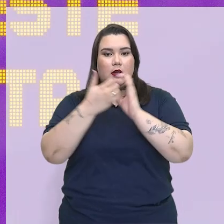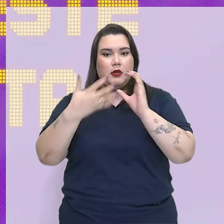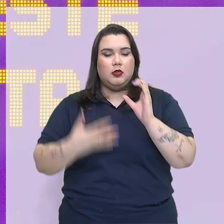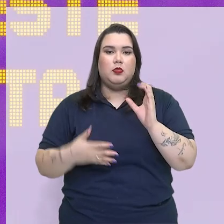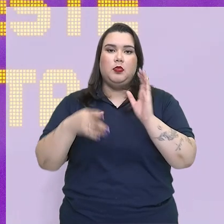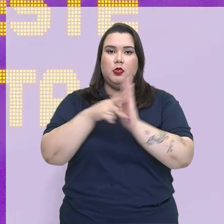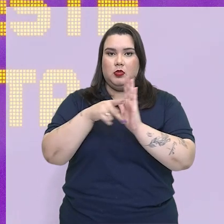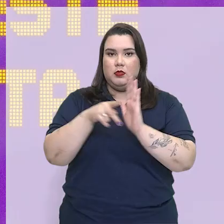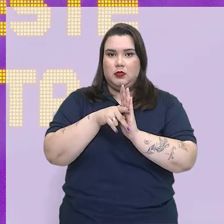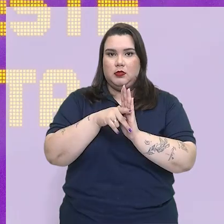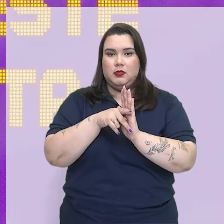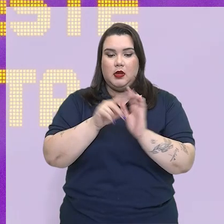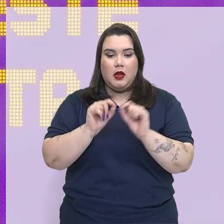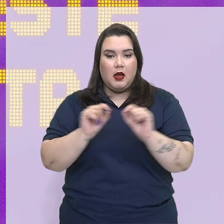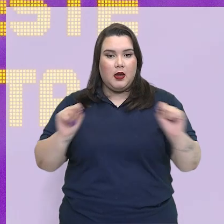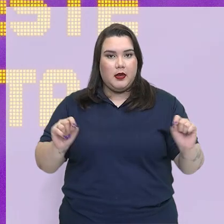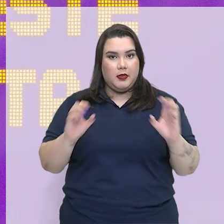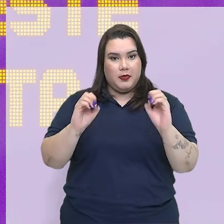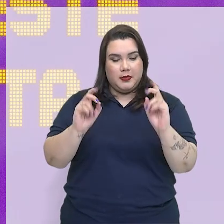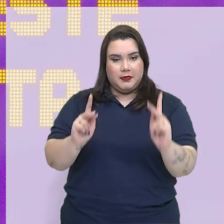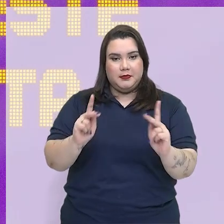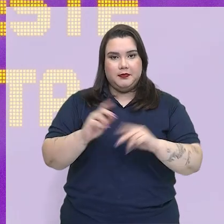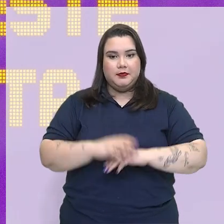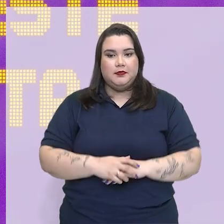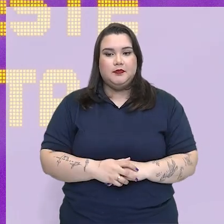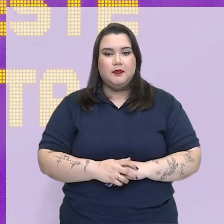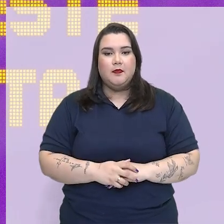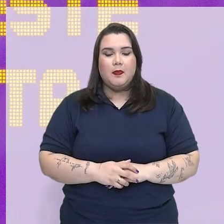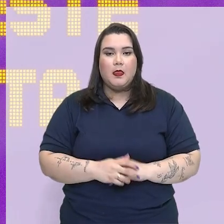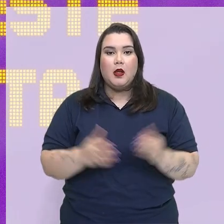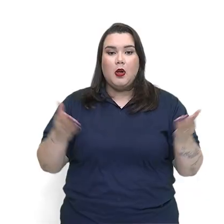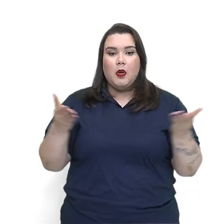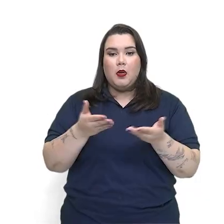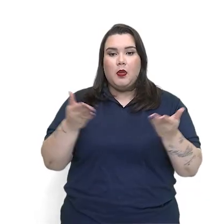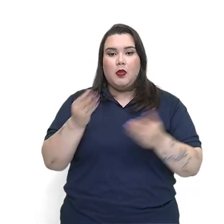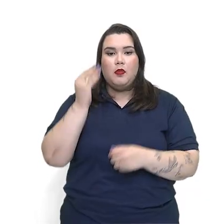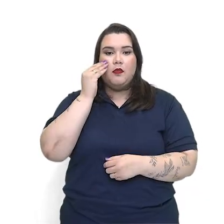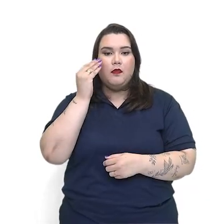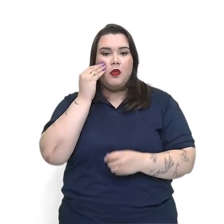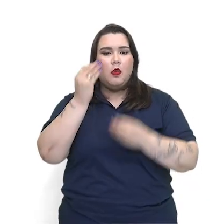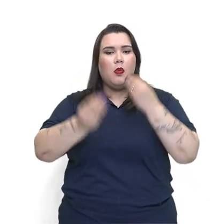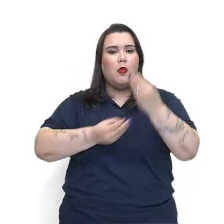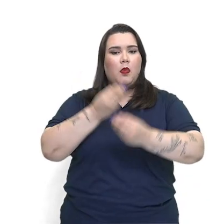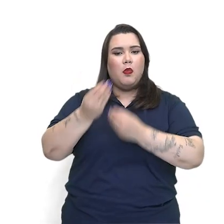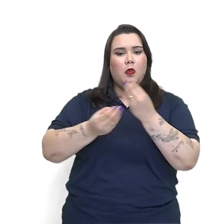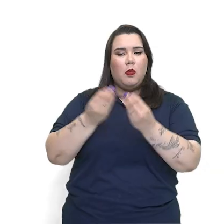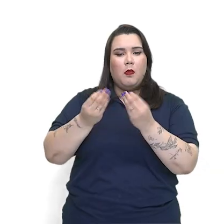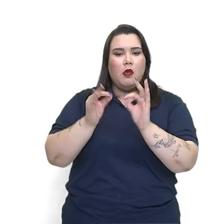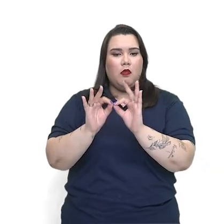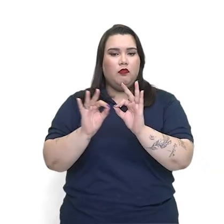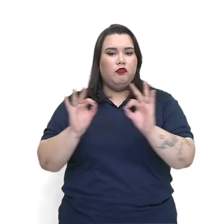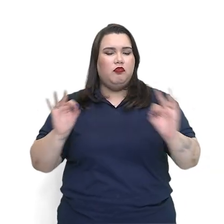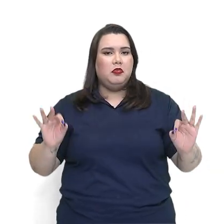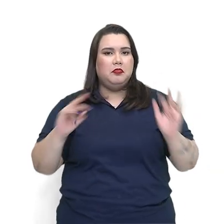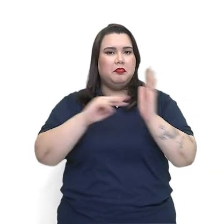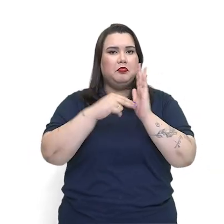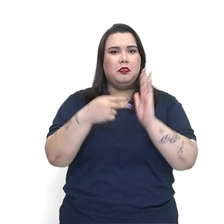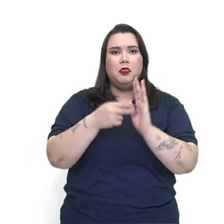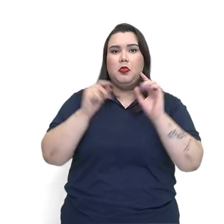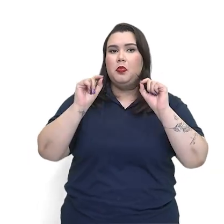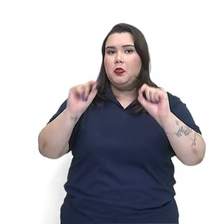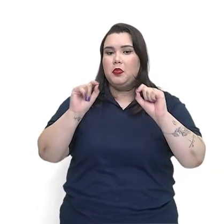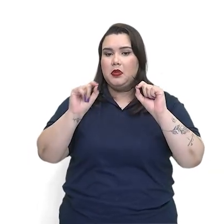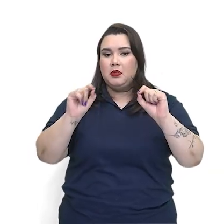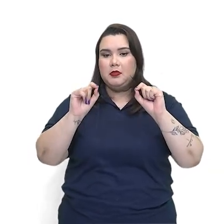as extremidades, beleza? Agora vejamos uma animação para a questão da reta. O que vem a ser a reta? Olha